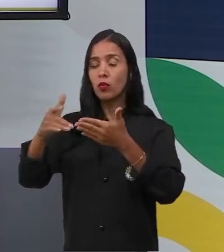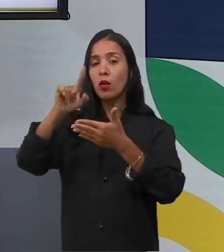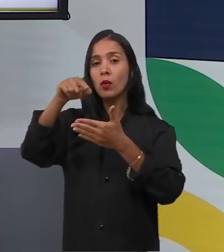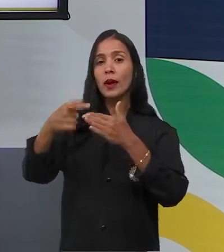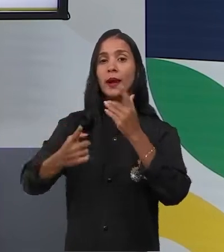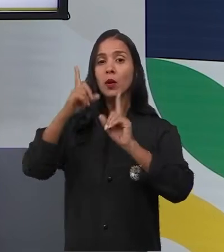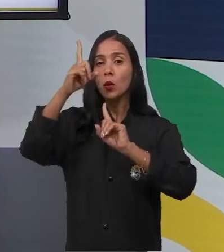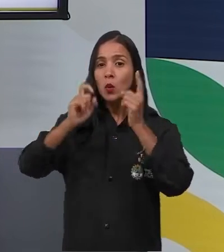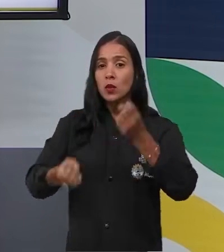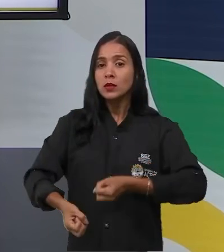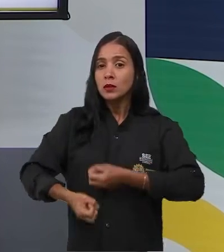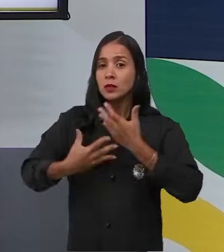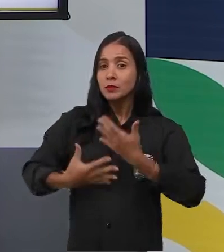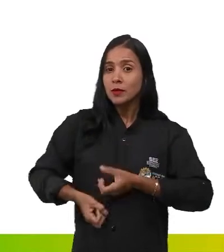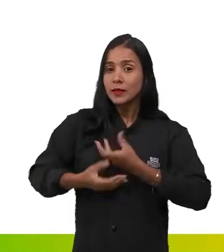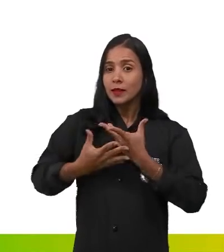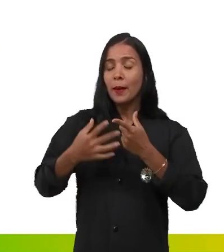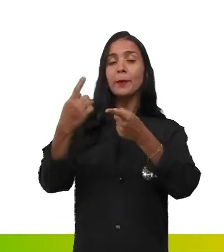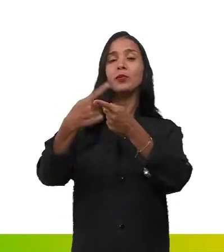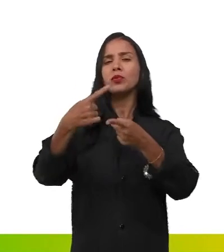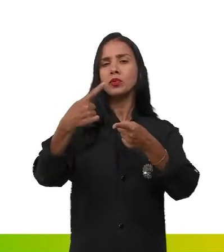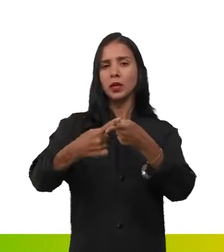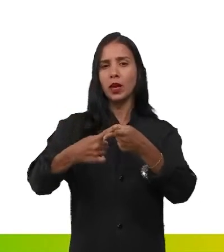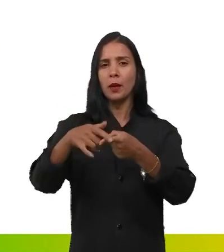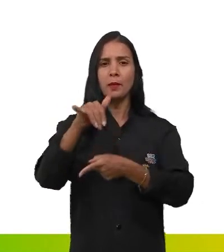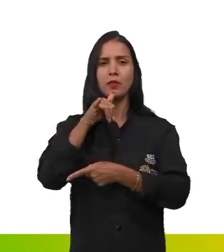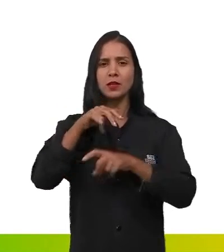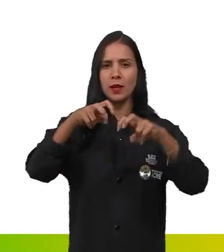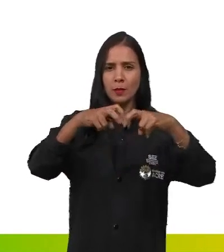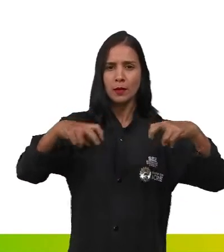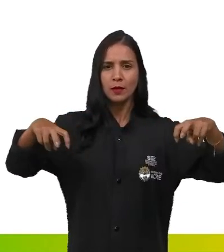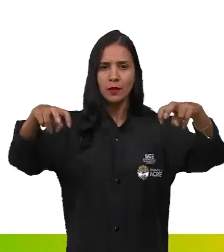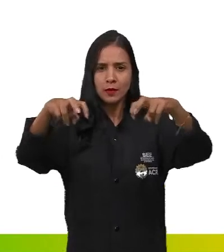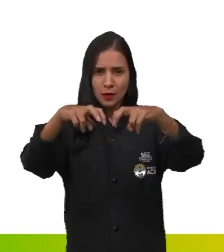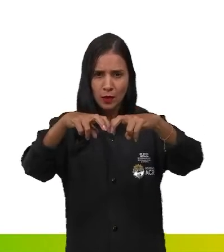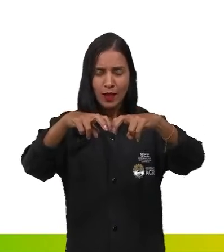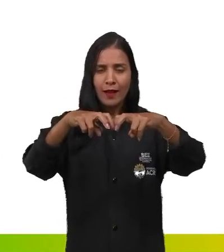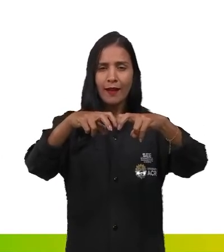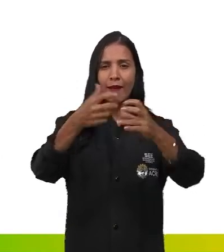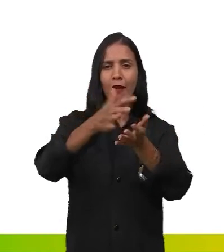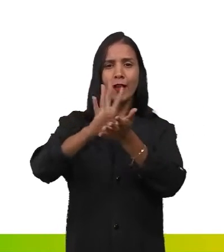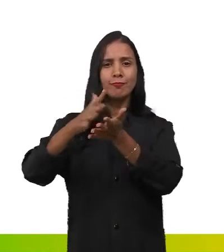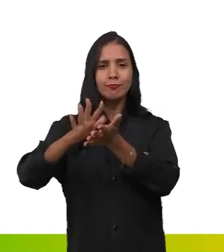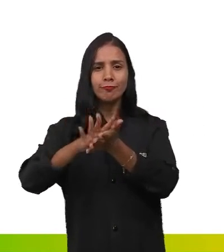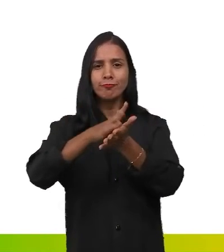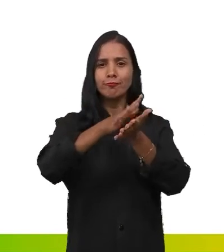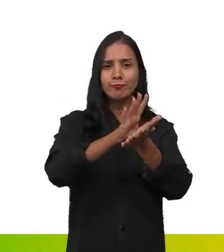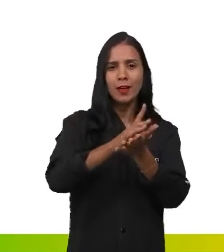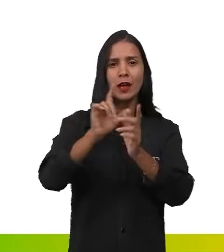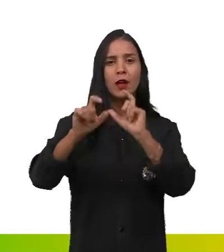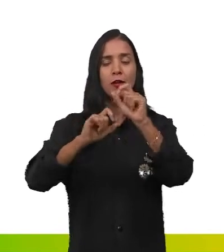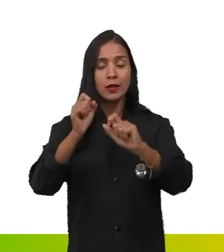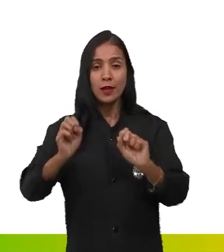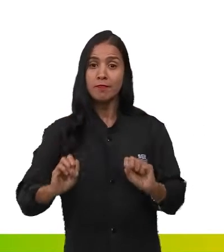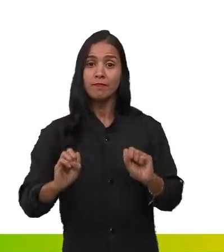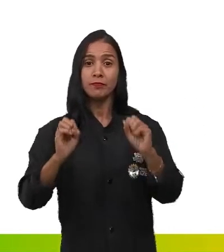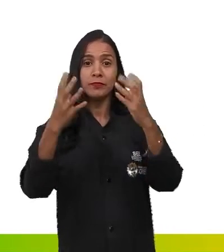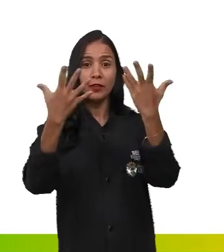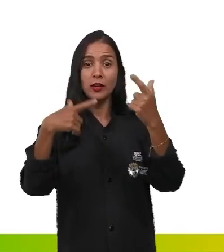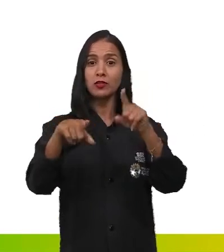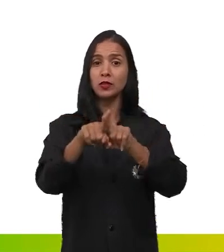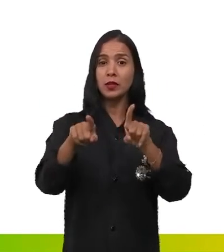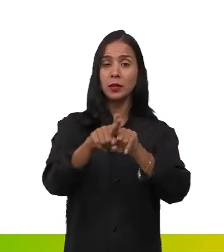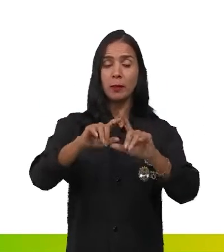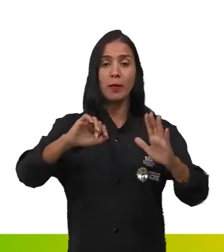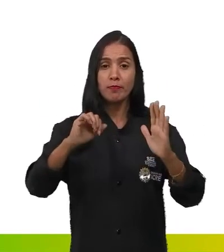porquê. E o porquê, por exemplo, aqui da roda, do samba de roda, seria a celebração e a